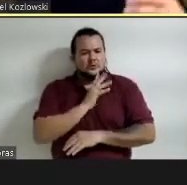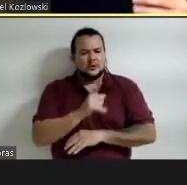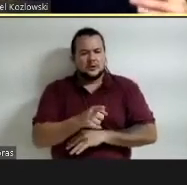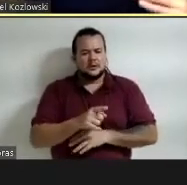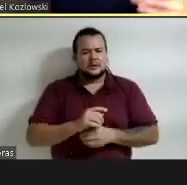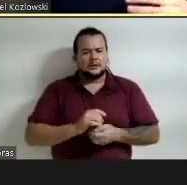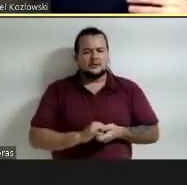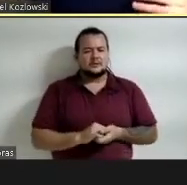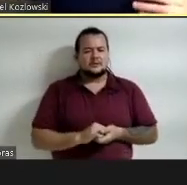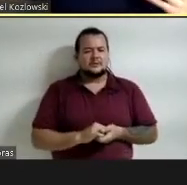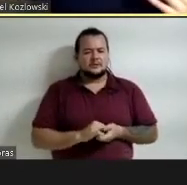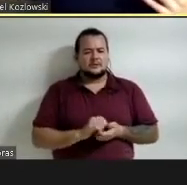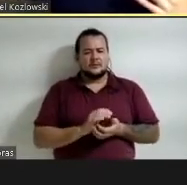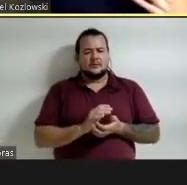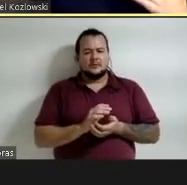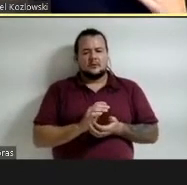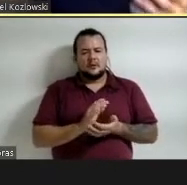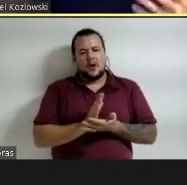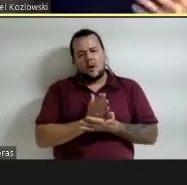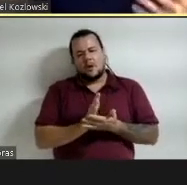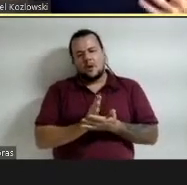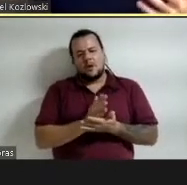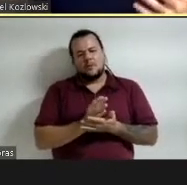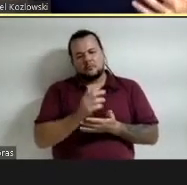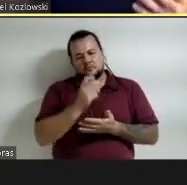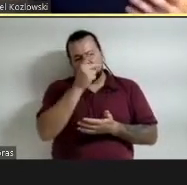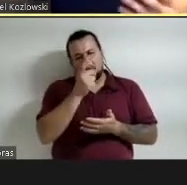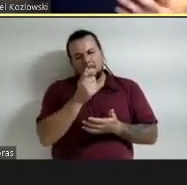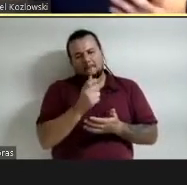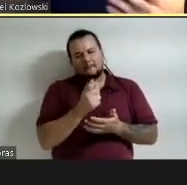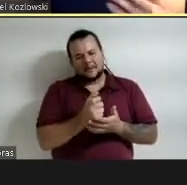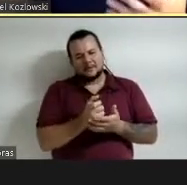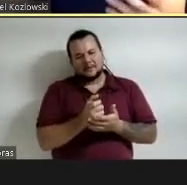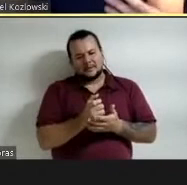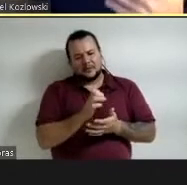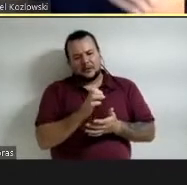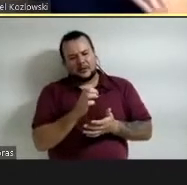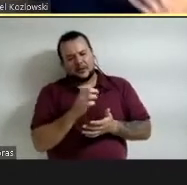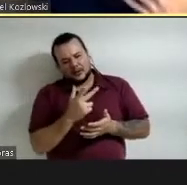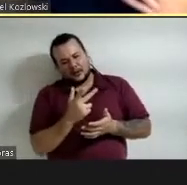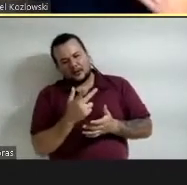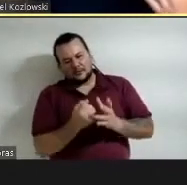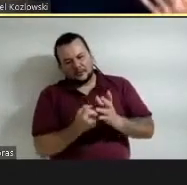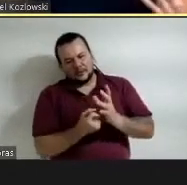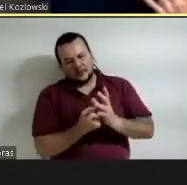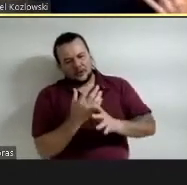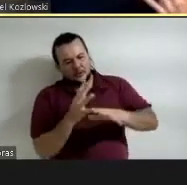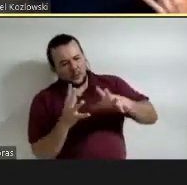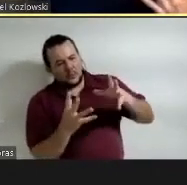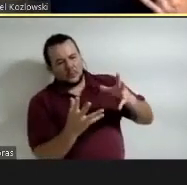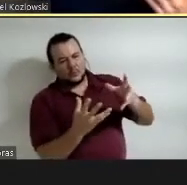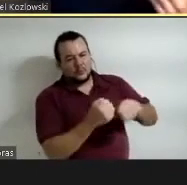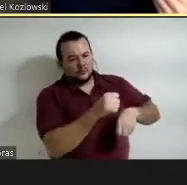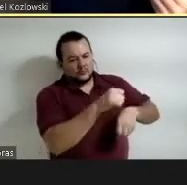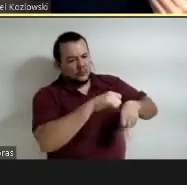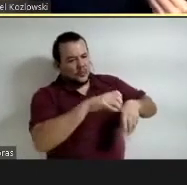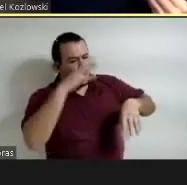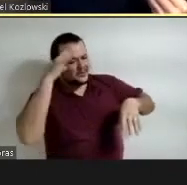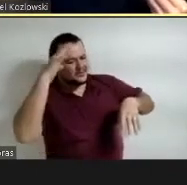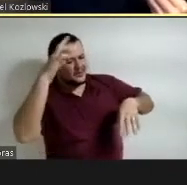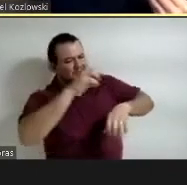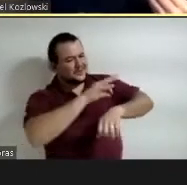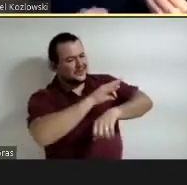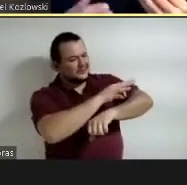foi alguém que não só concebeu o mundo como uma escala de imaginação e projeto arquitetônico, mas